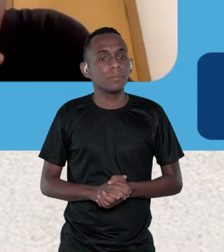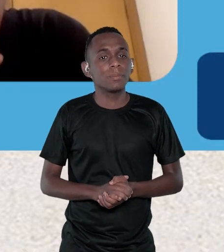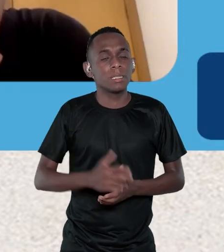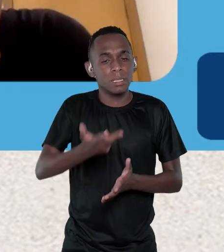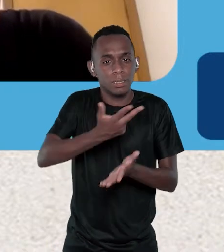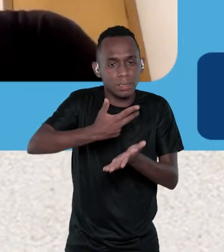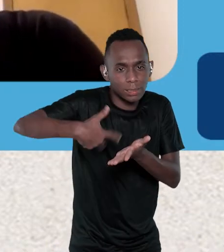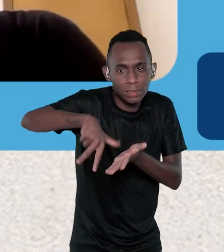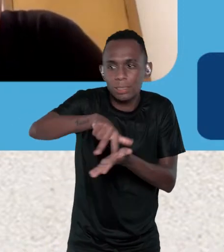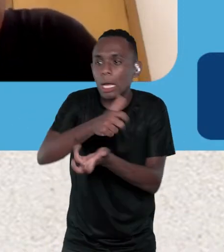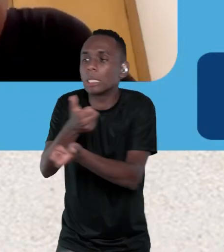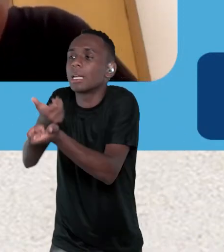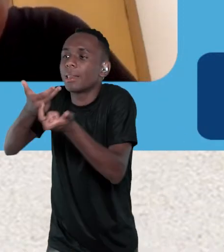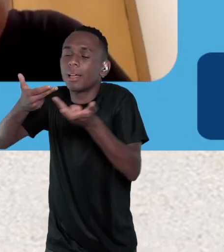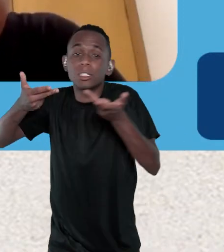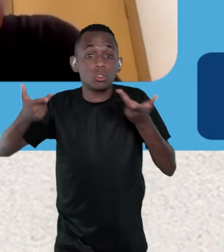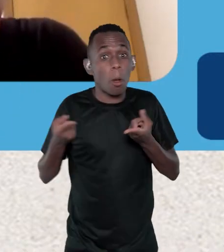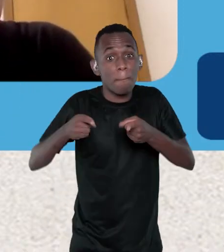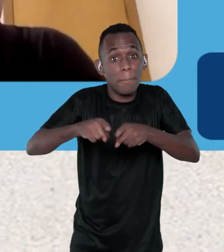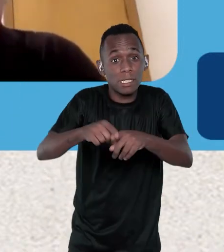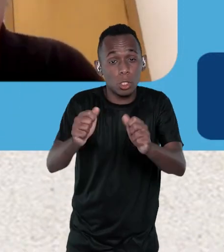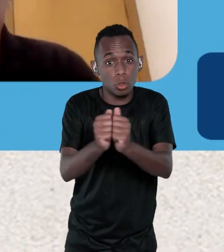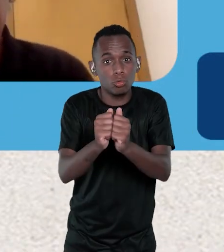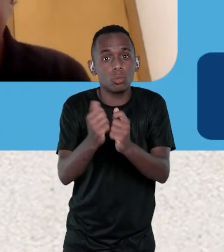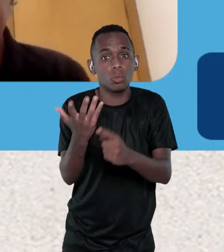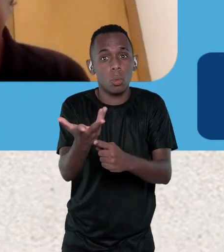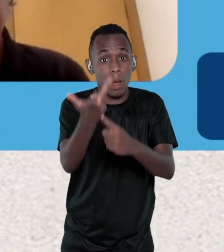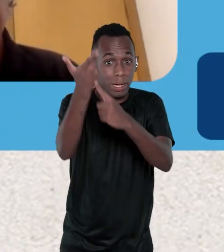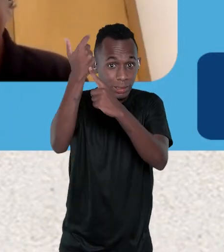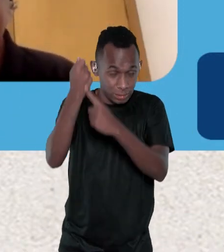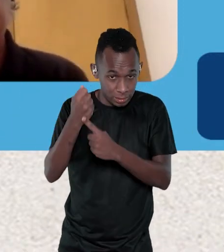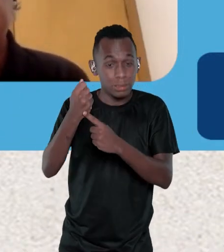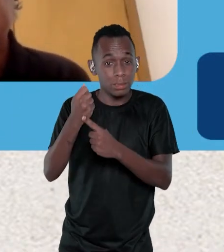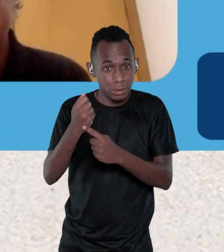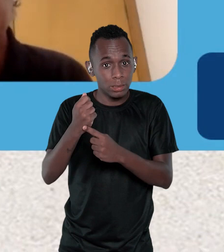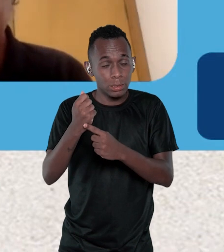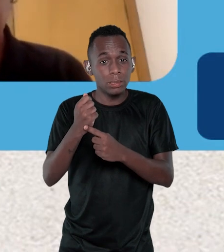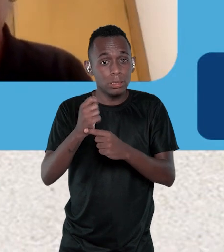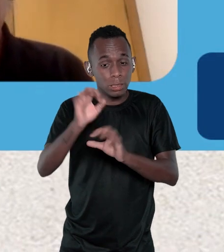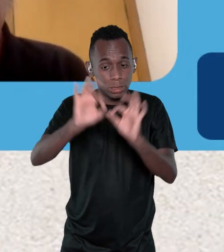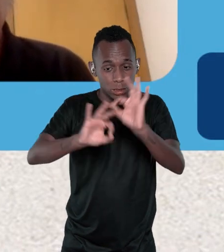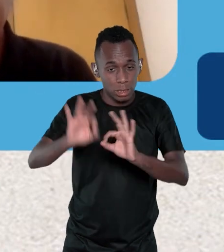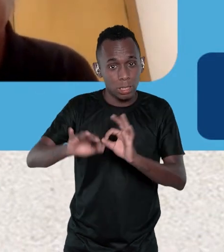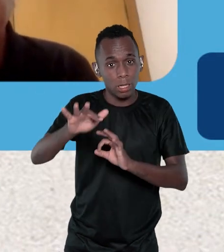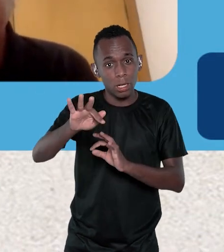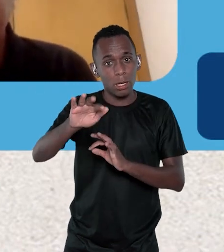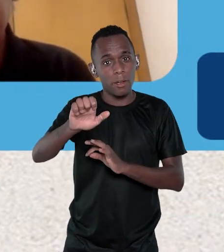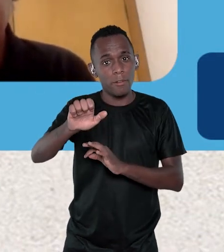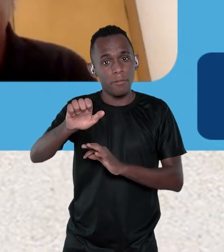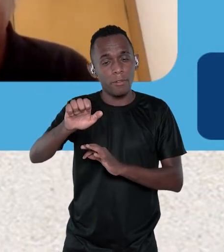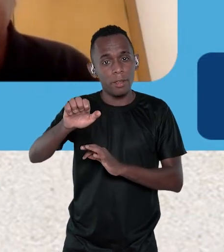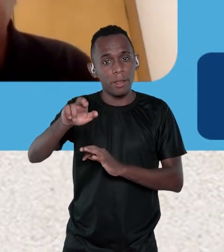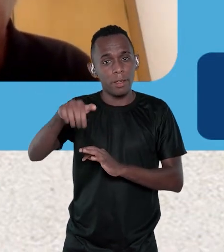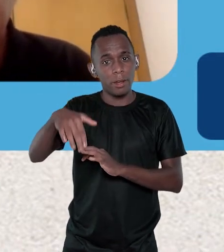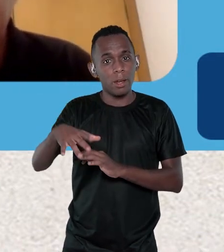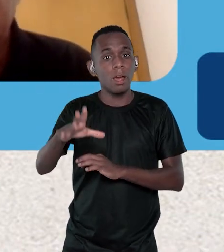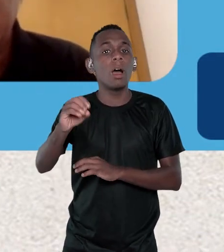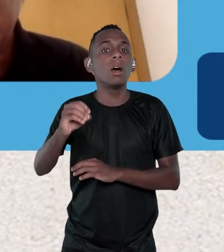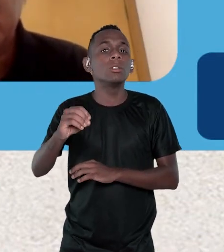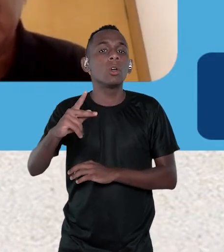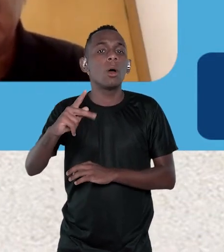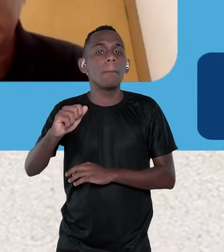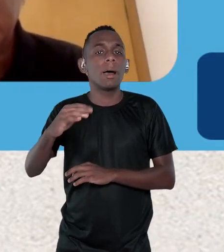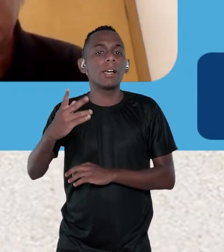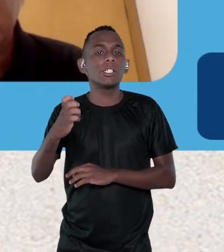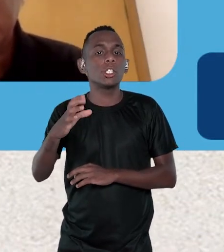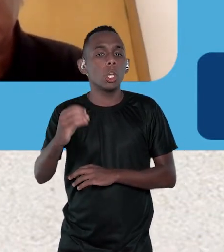de poema, né, para ser editado, que é Dança das Coisas, feito em parceria com o artista plástico,